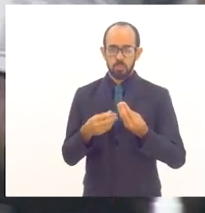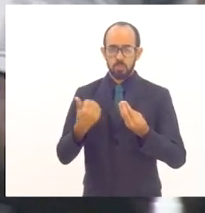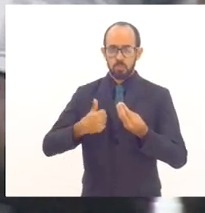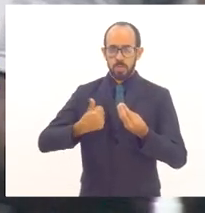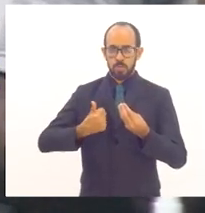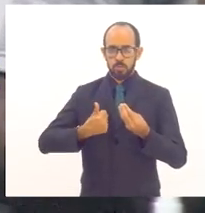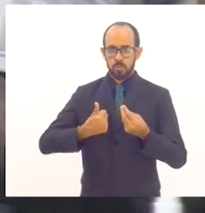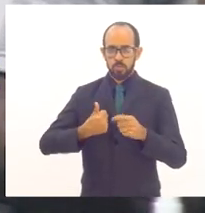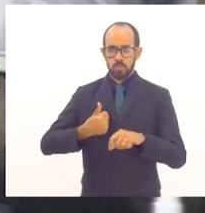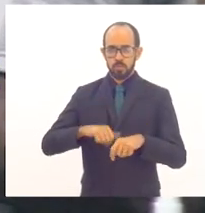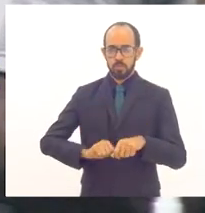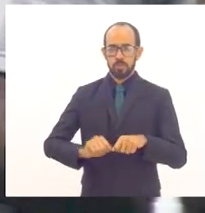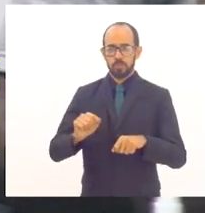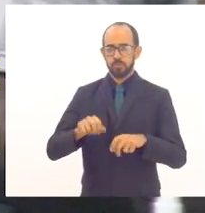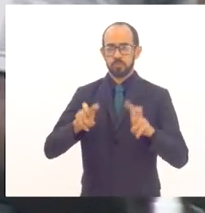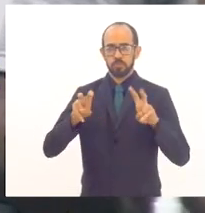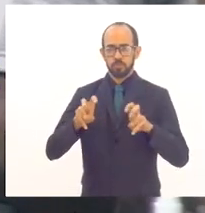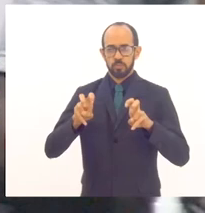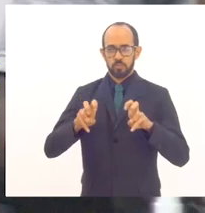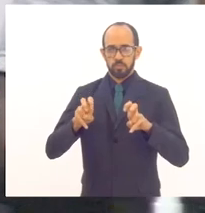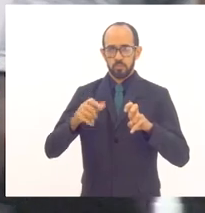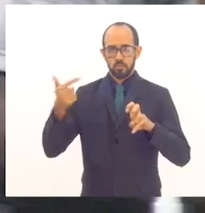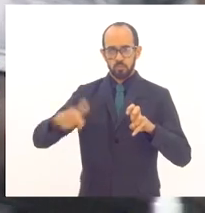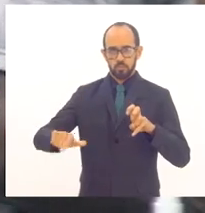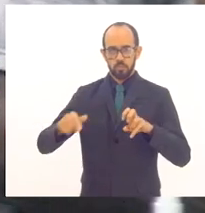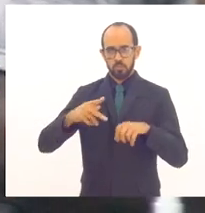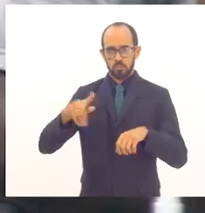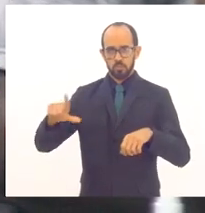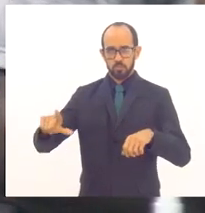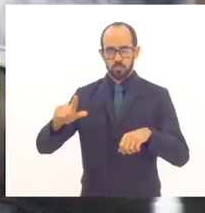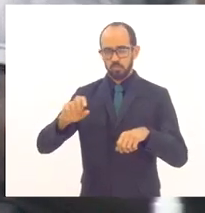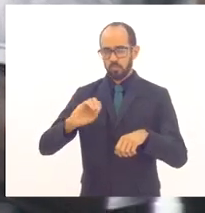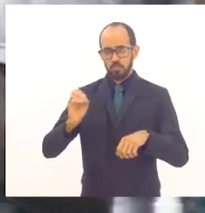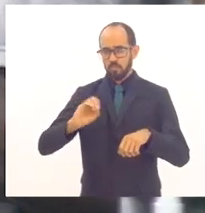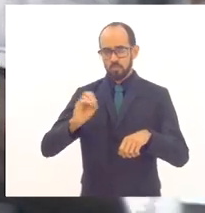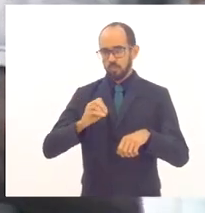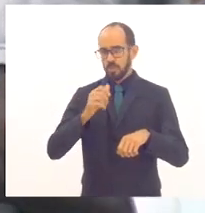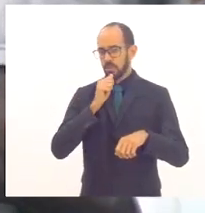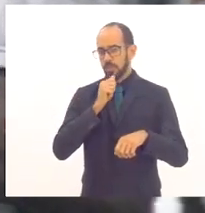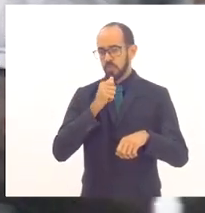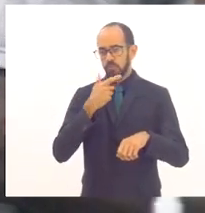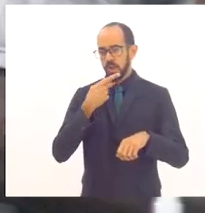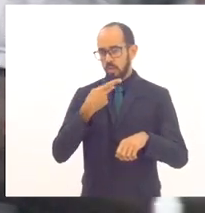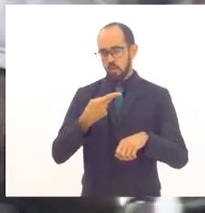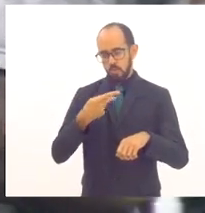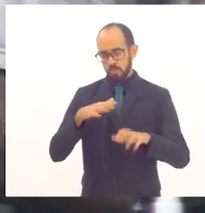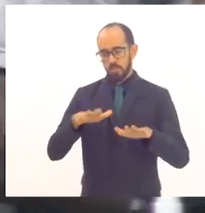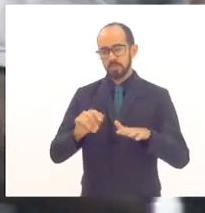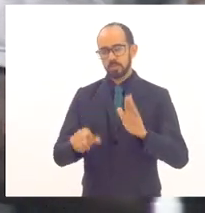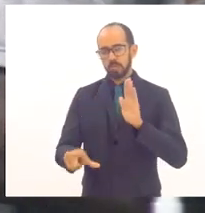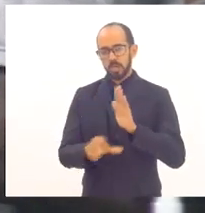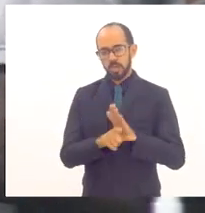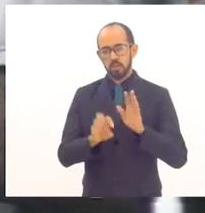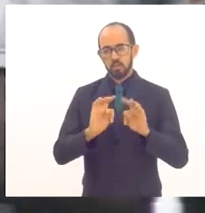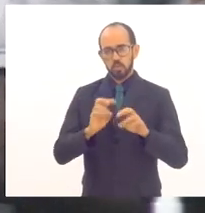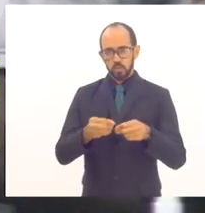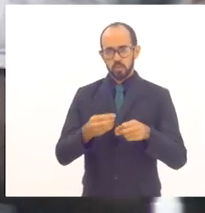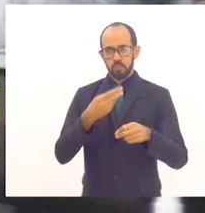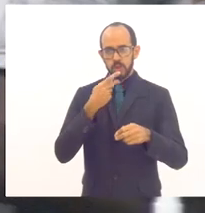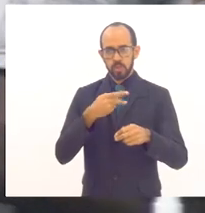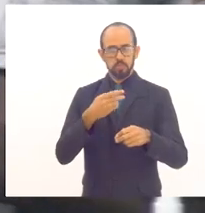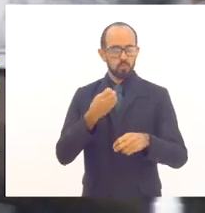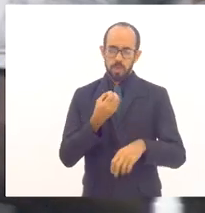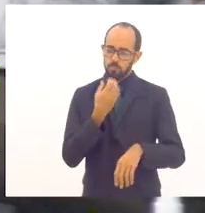Primeiro, em relação ao outro projeto que ninguém falou ainda, mas é uma lei que todo mundo diz que não presta,